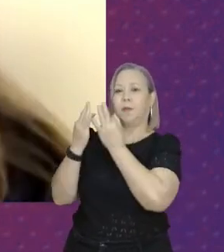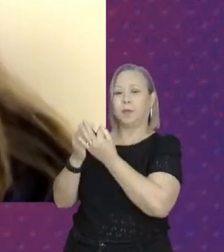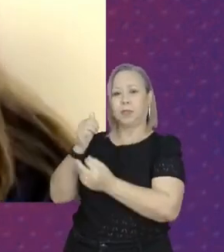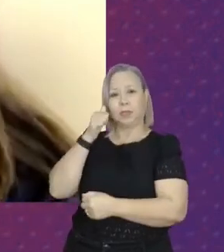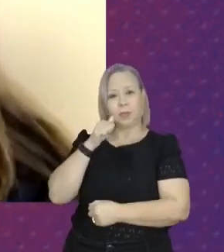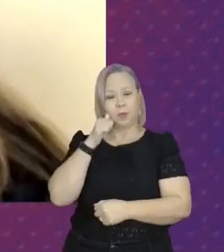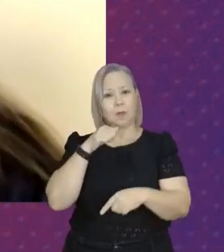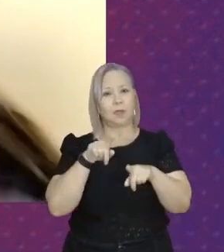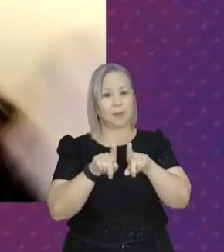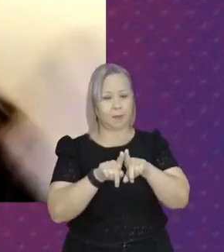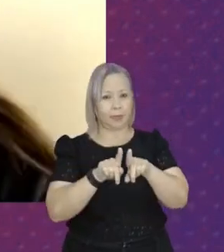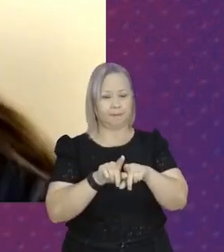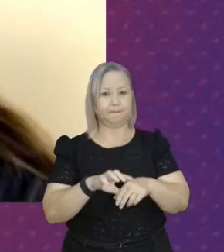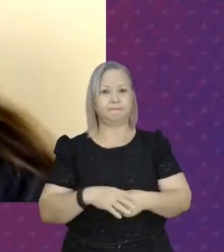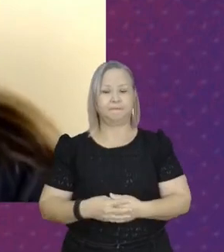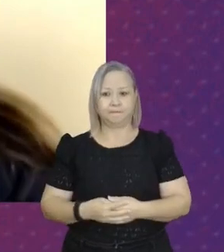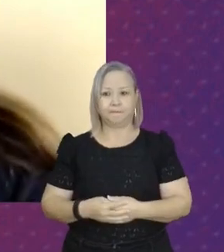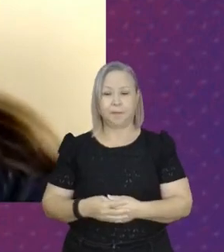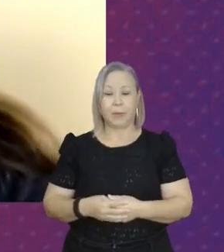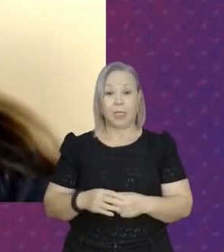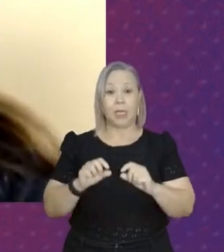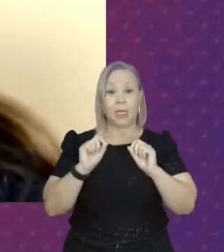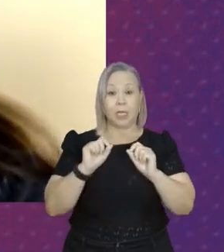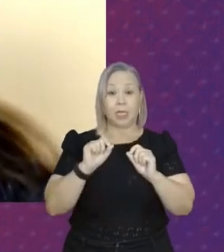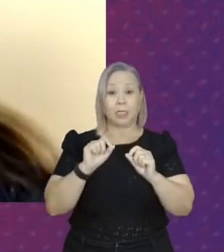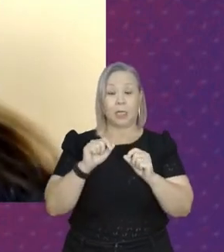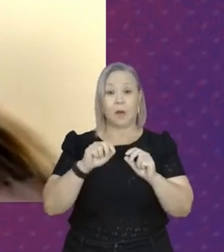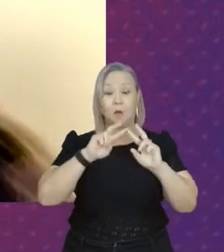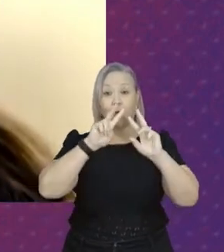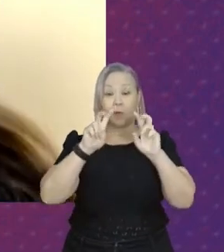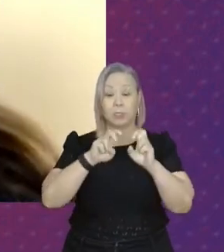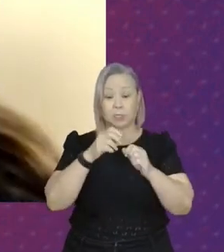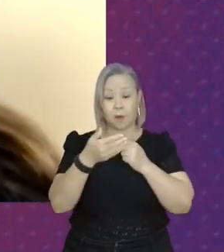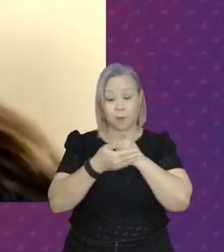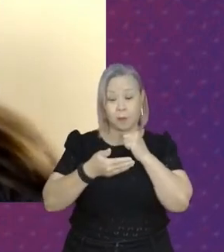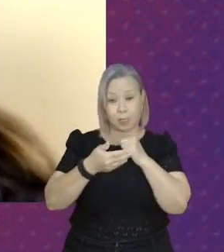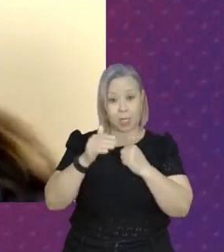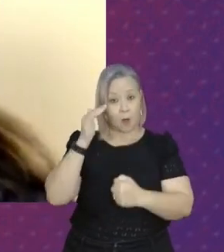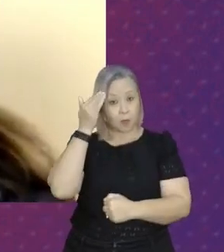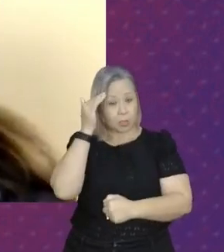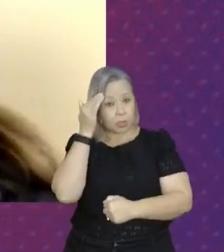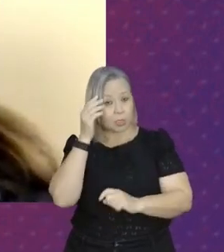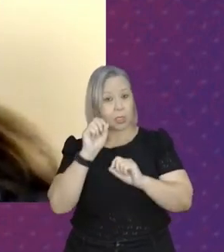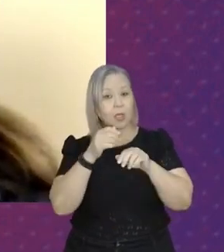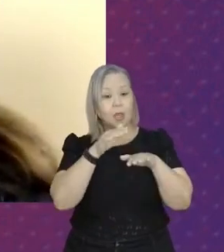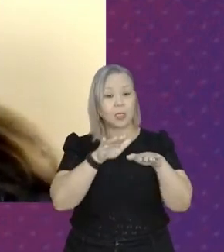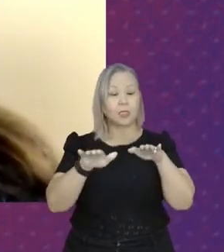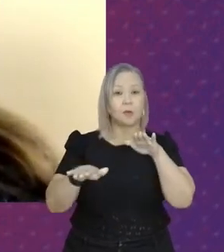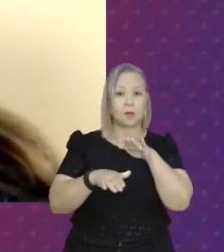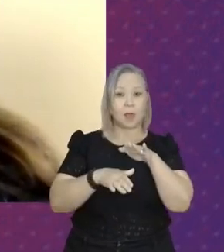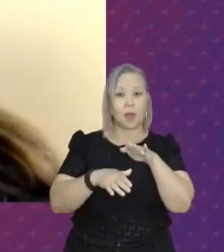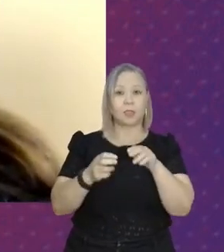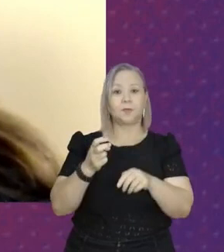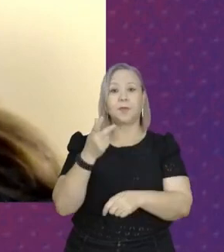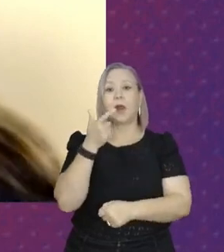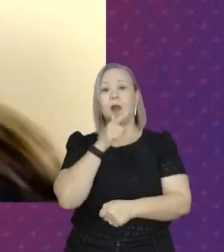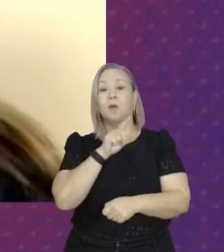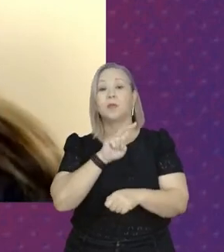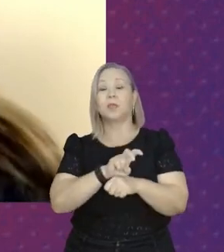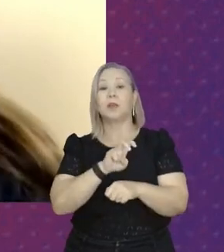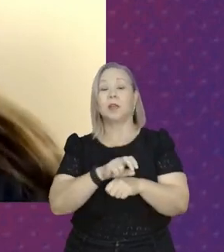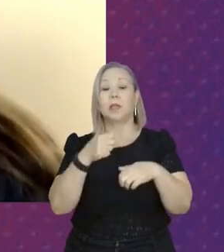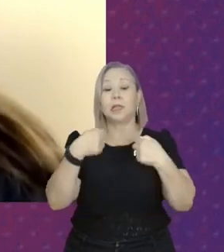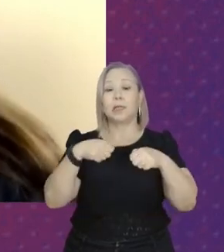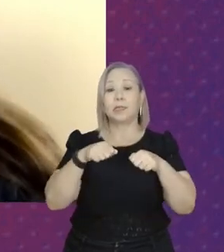mulheres. Então, um eixo fundamental é a gente compreender as desigualdades no acesso à creche e a necessidade